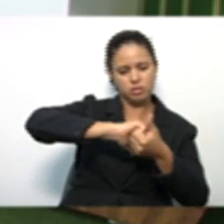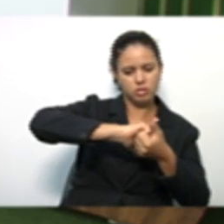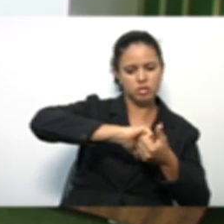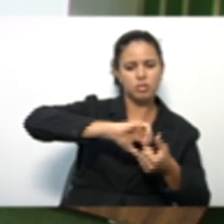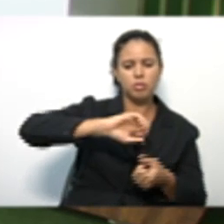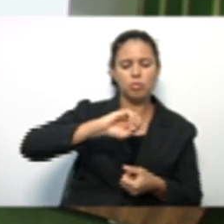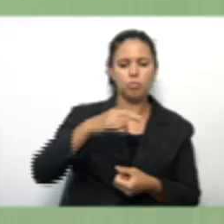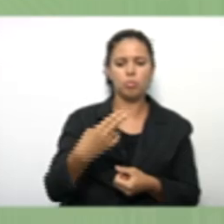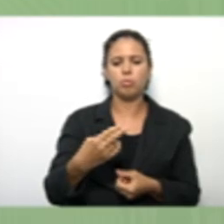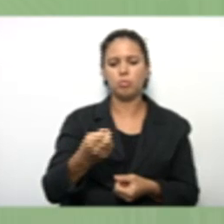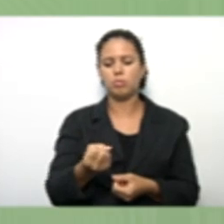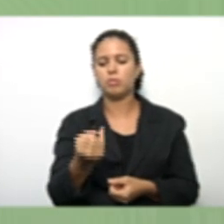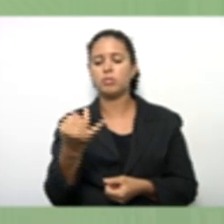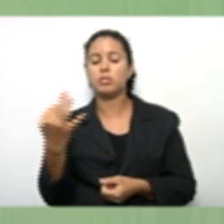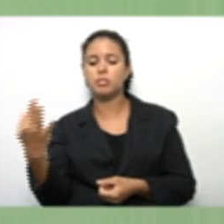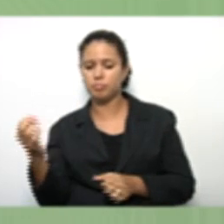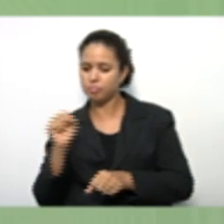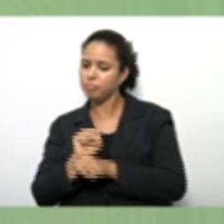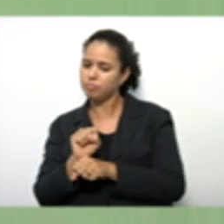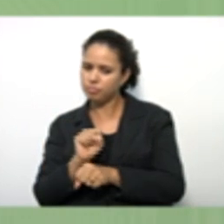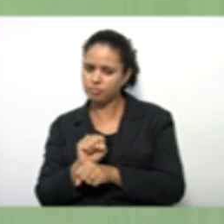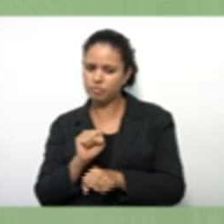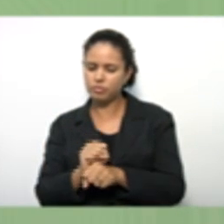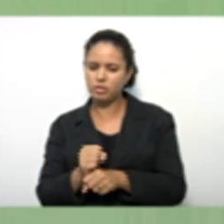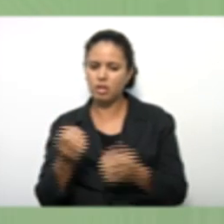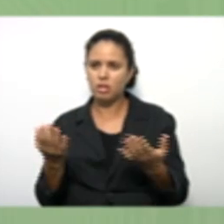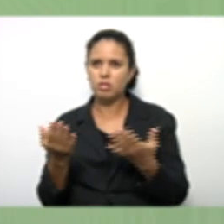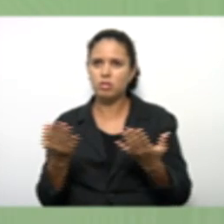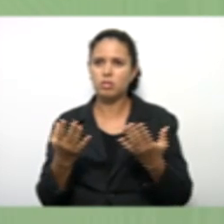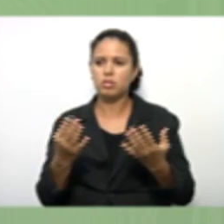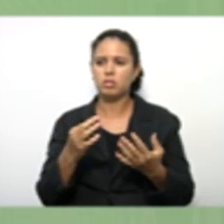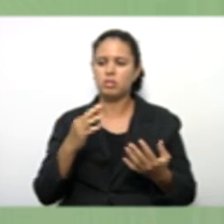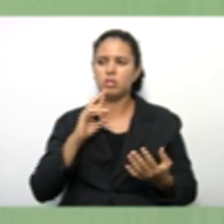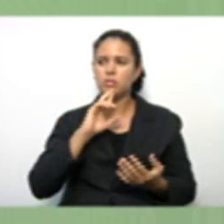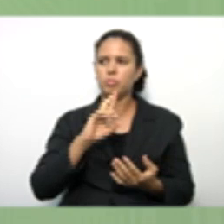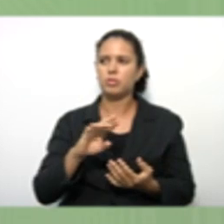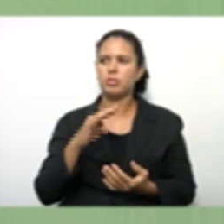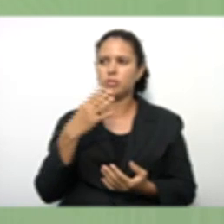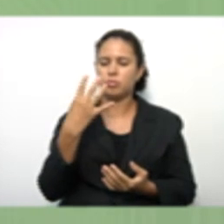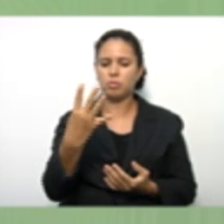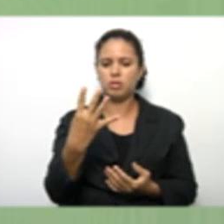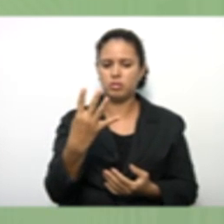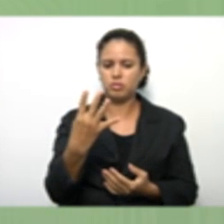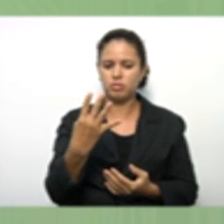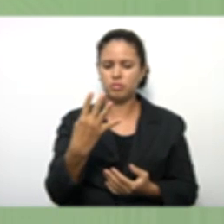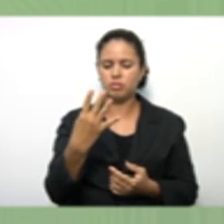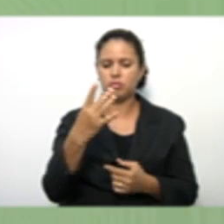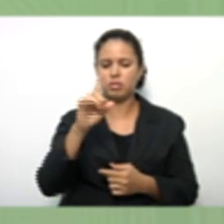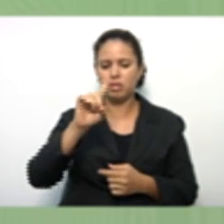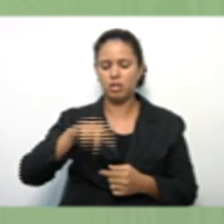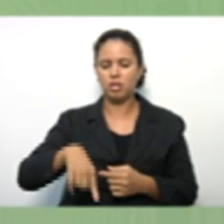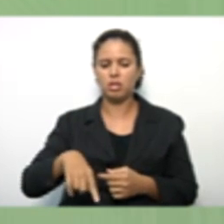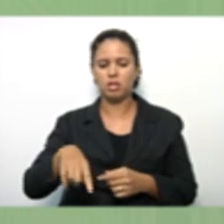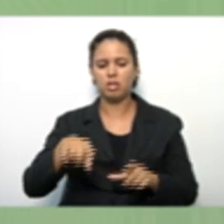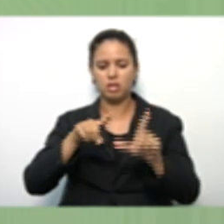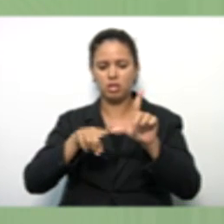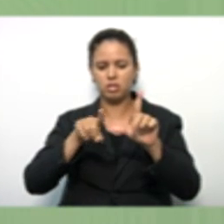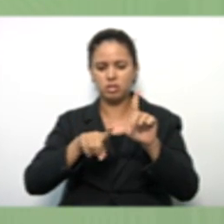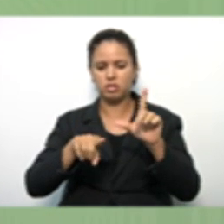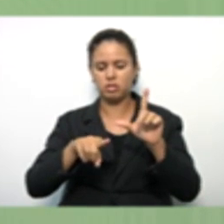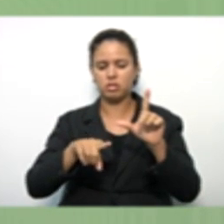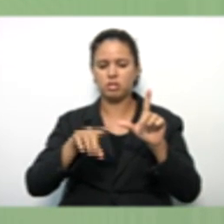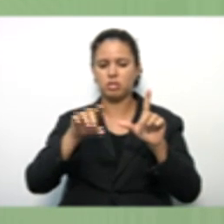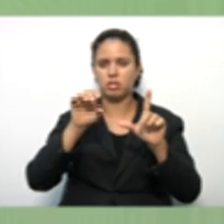Questão 4, professora. Vamos lá, vamos marcar aqui, então é a letra C, que é conjunto de